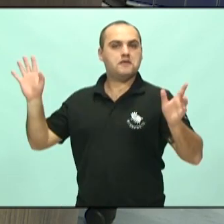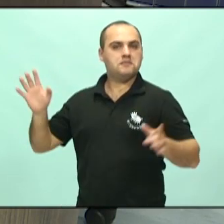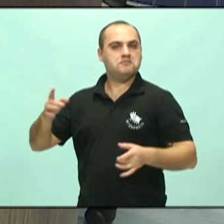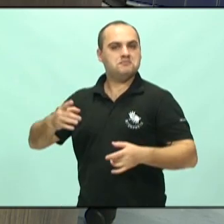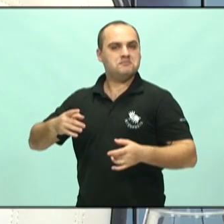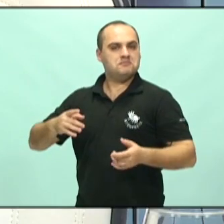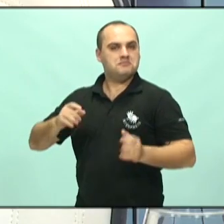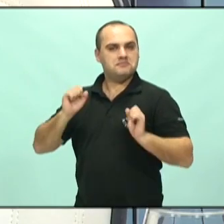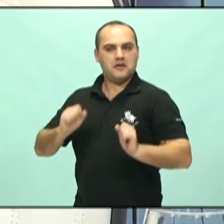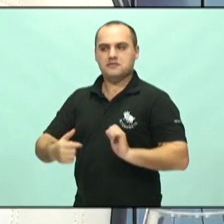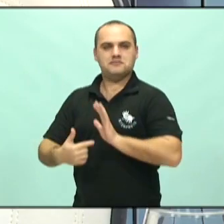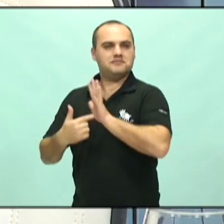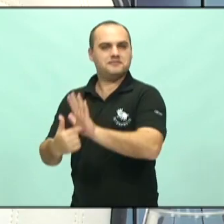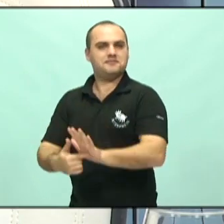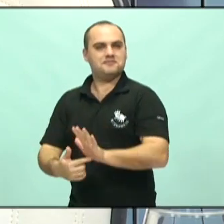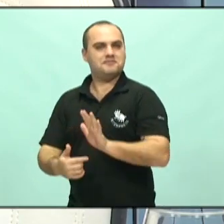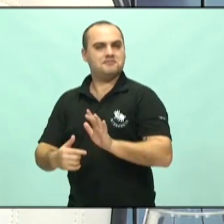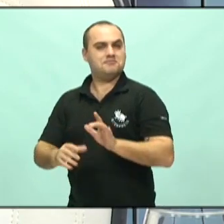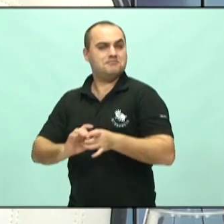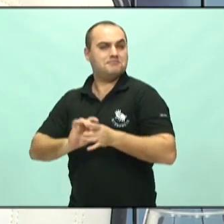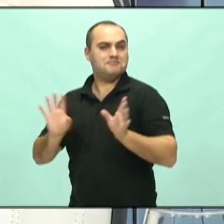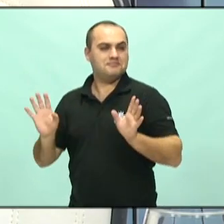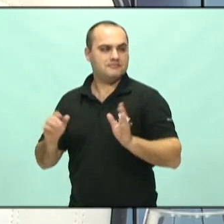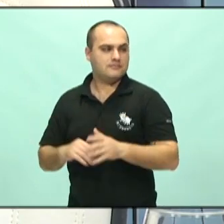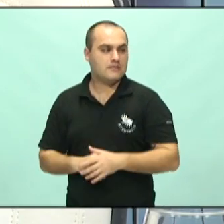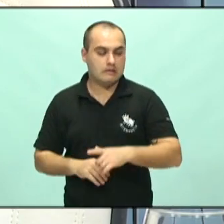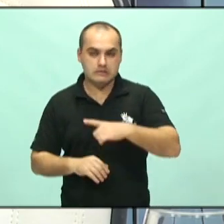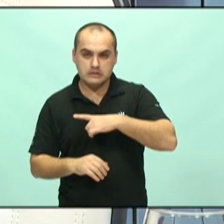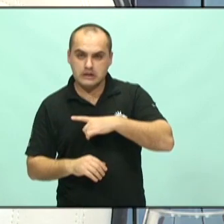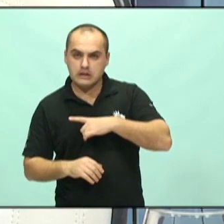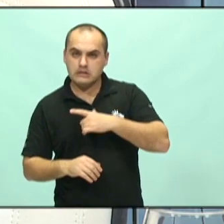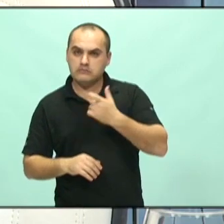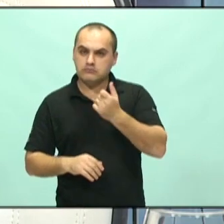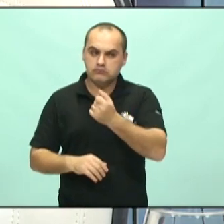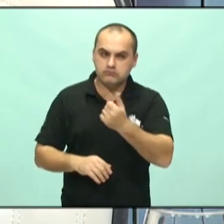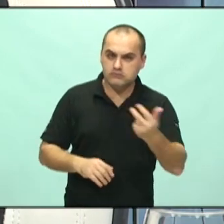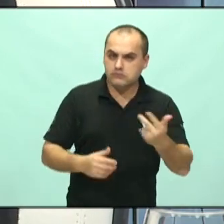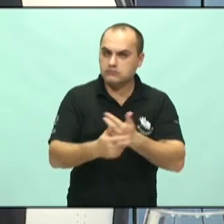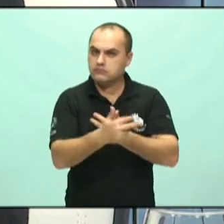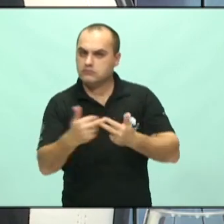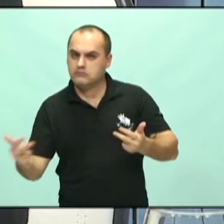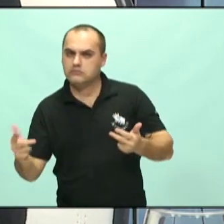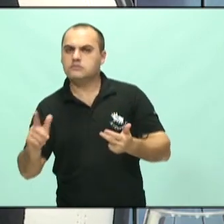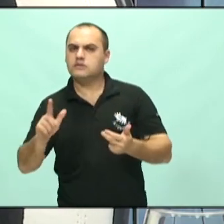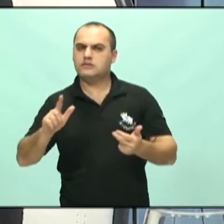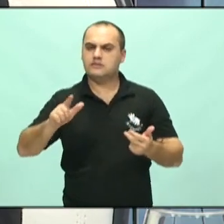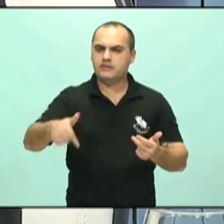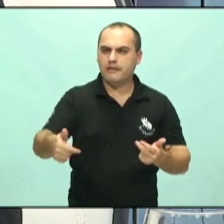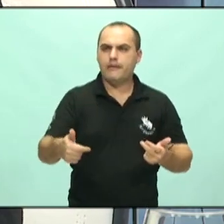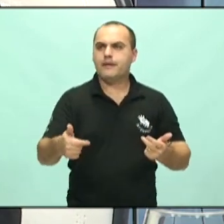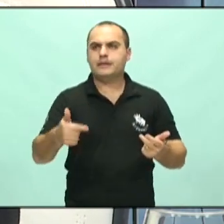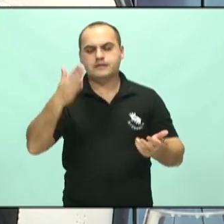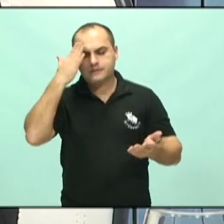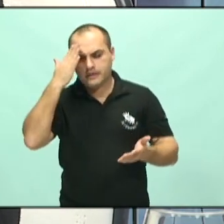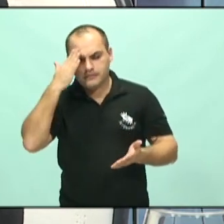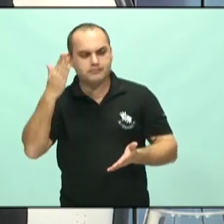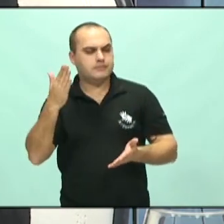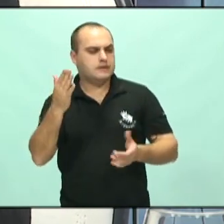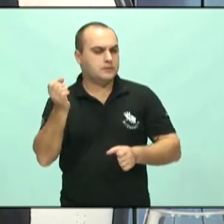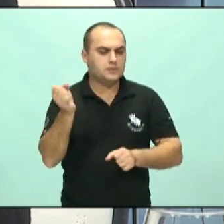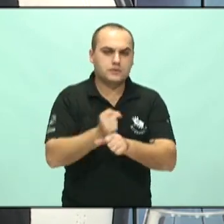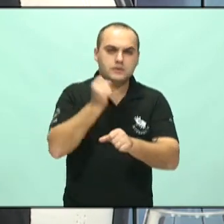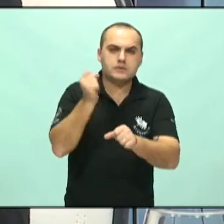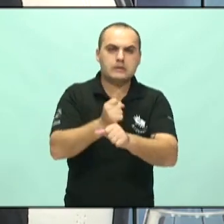né? Então, tem coisas que, se for uma crítica em relação à construção do material